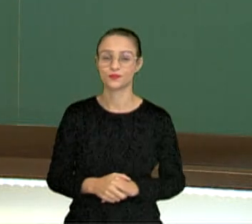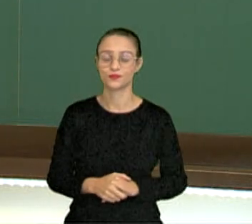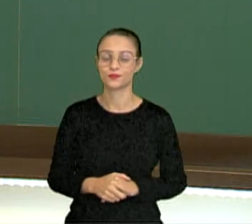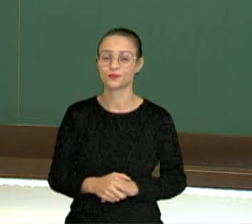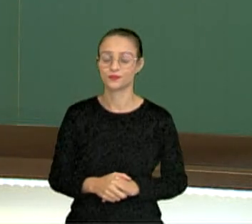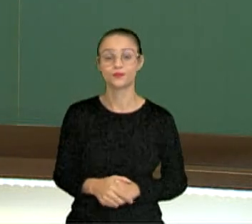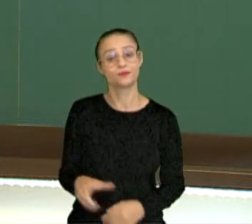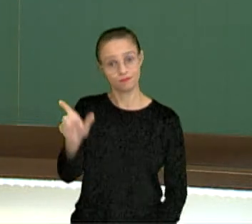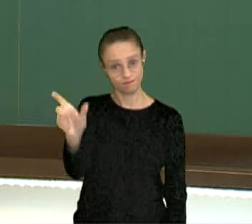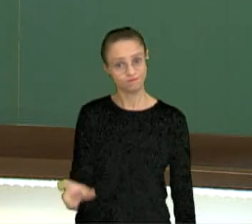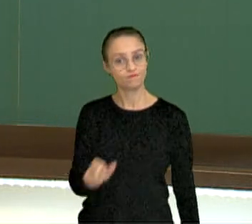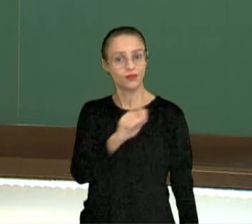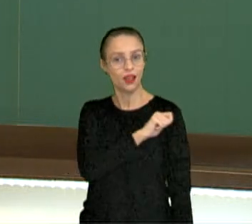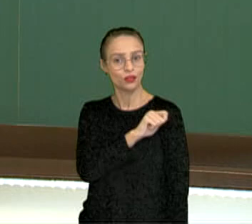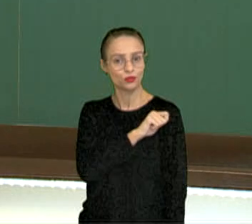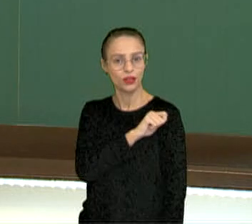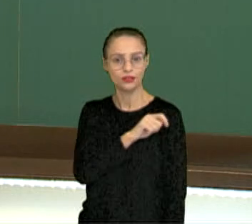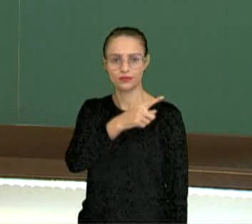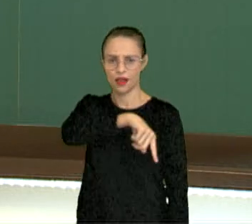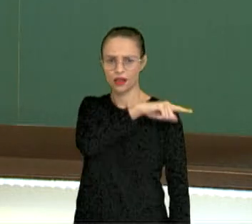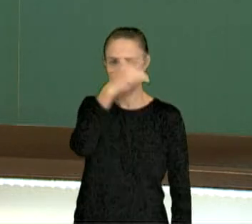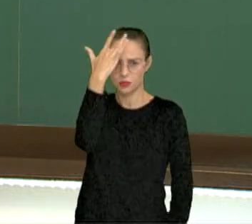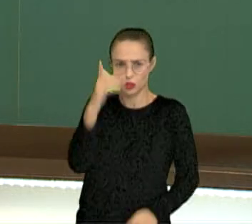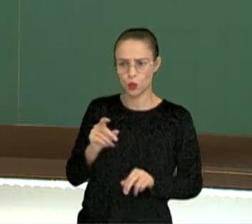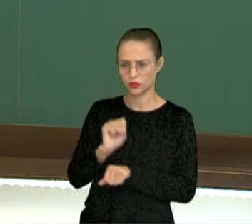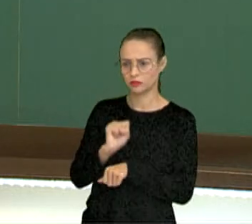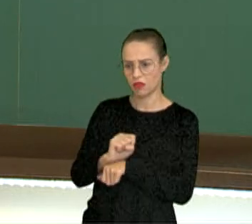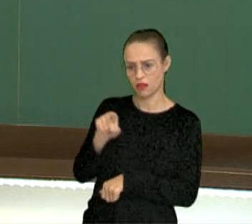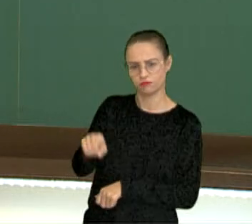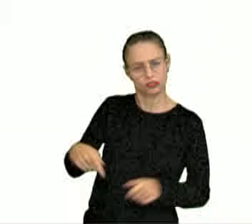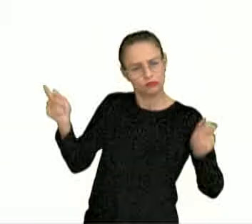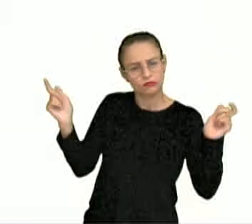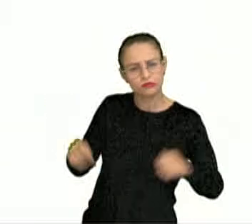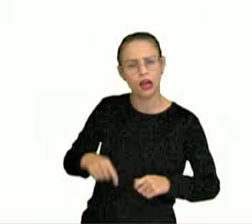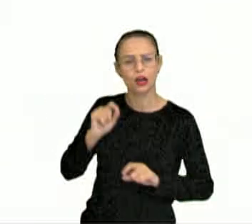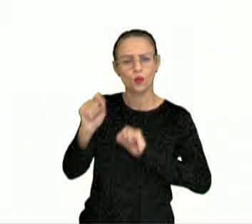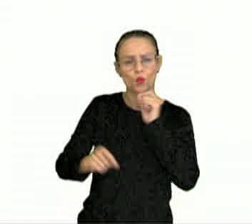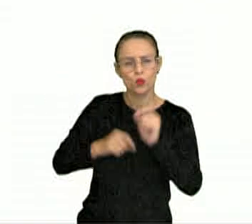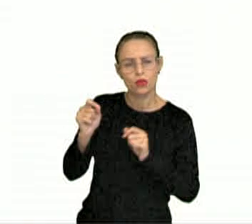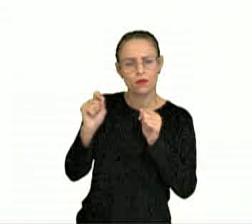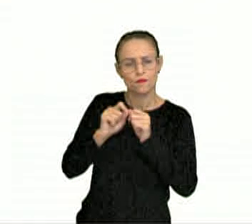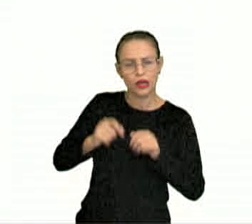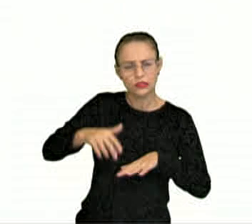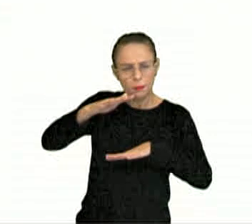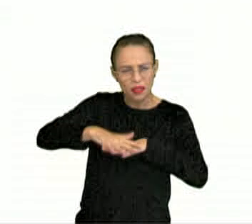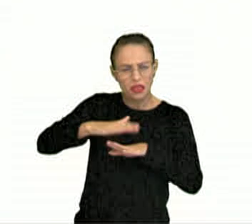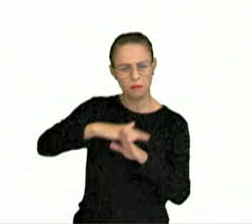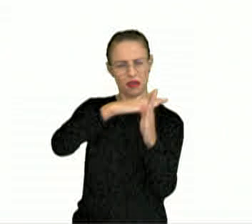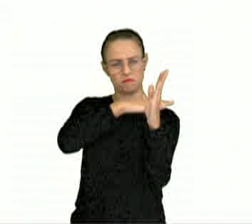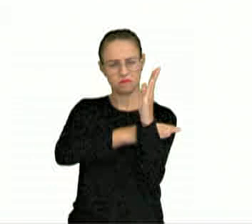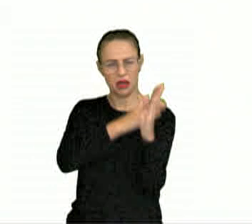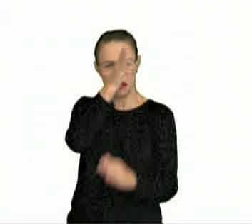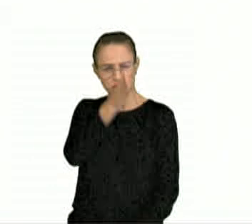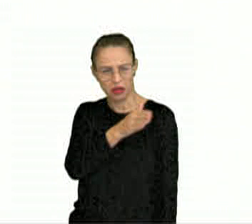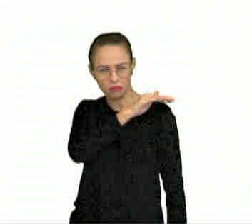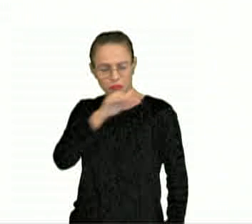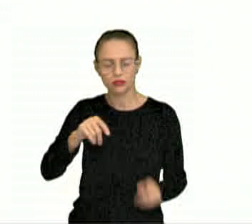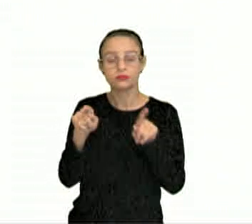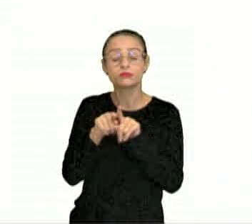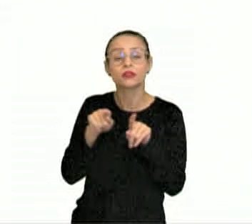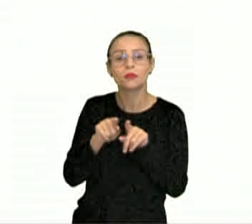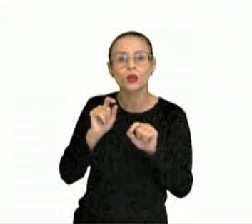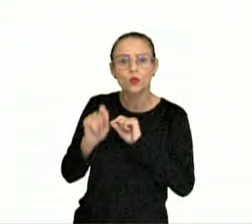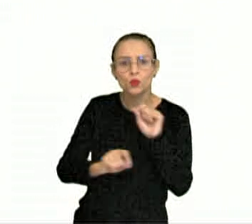Enquanto estudante, é esperado que sejas capaz de definir equações cartesianas, ao mesmo tempo